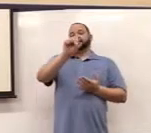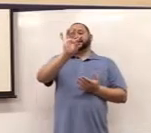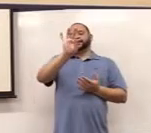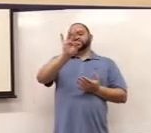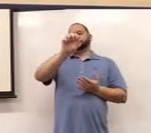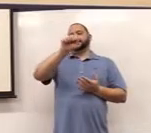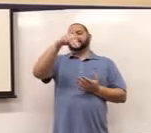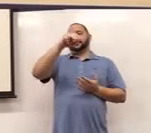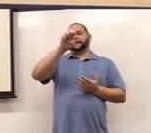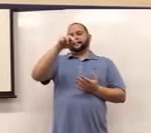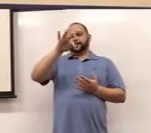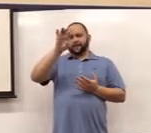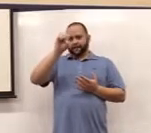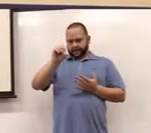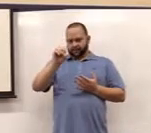dele.